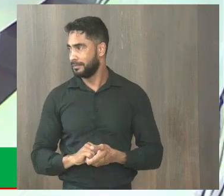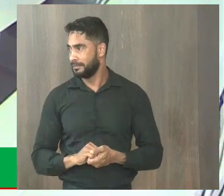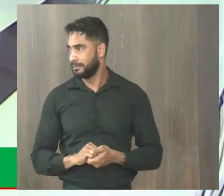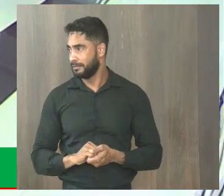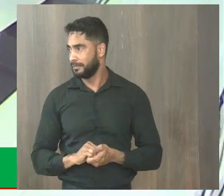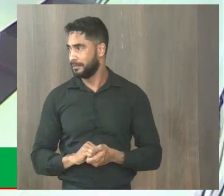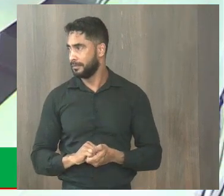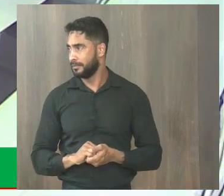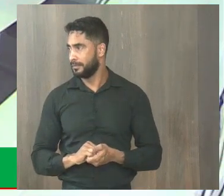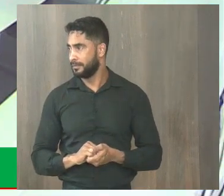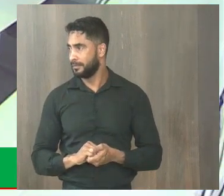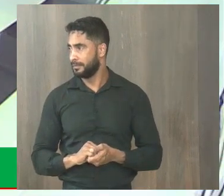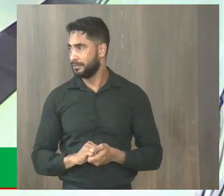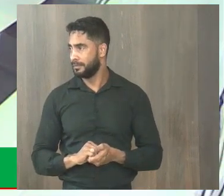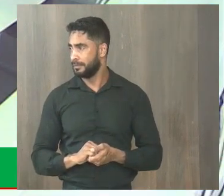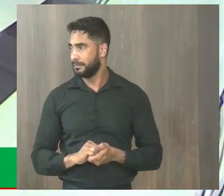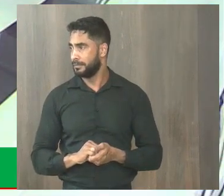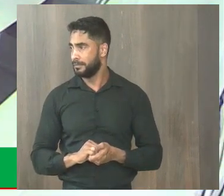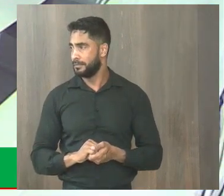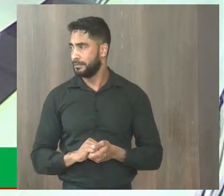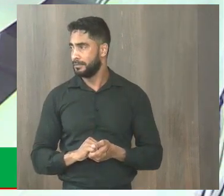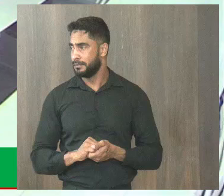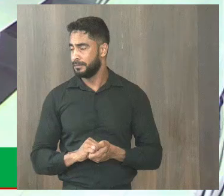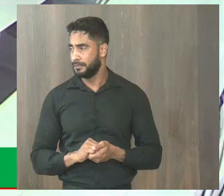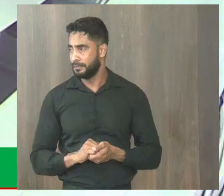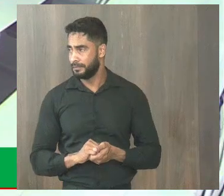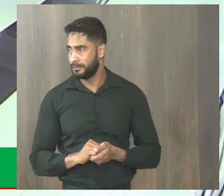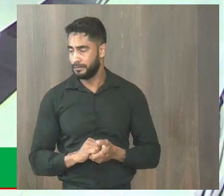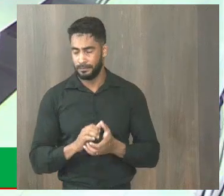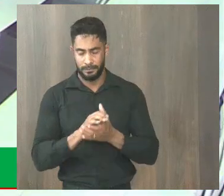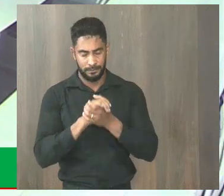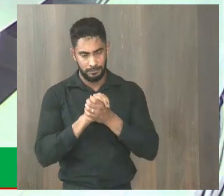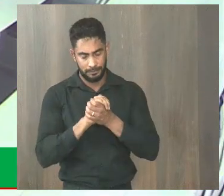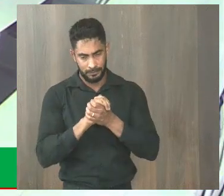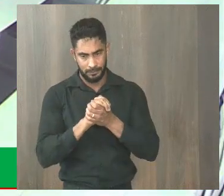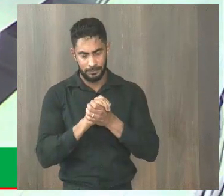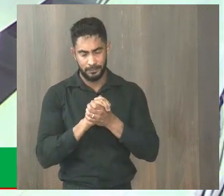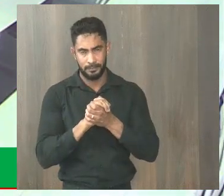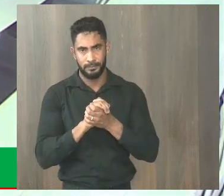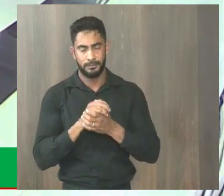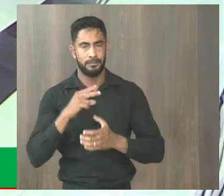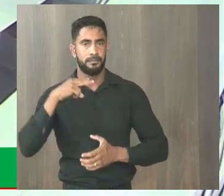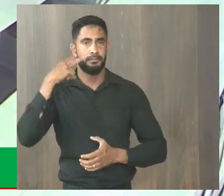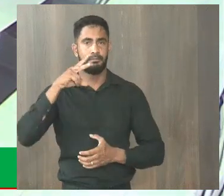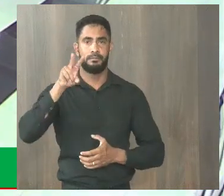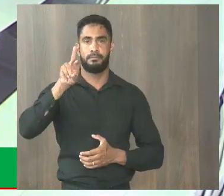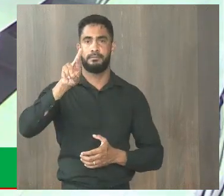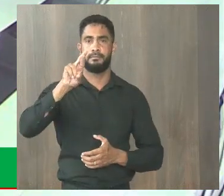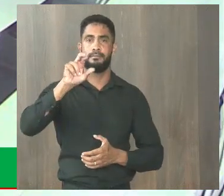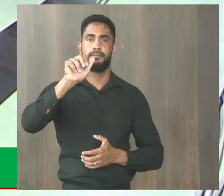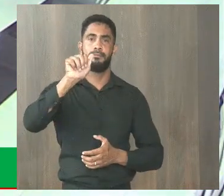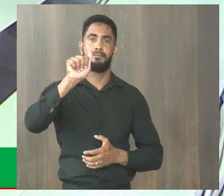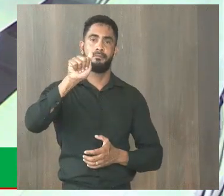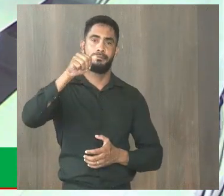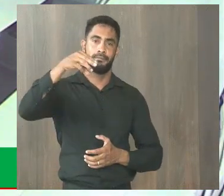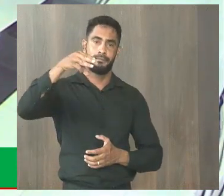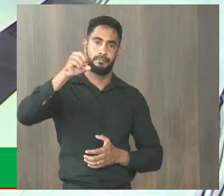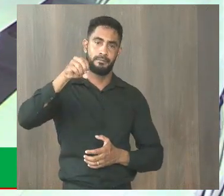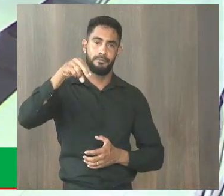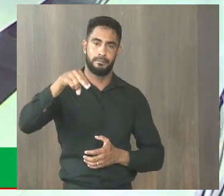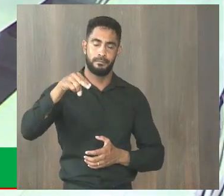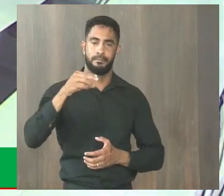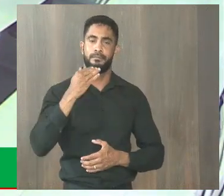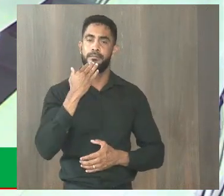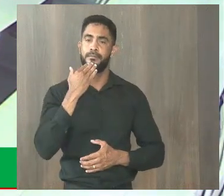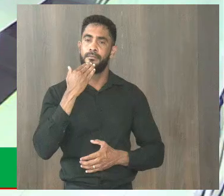Vontade, colega. Parabenizar aí o o vereador Ramon, né, por estar entrado com esse requerimento